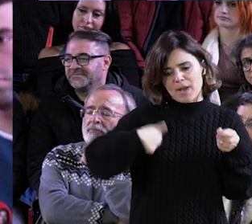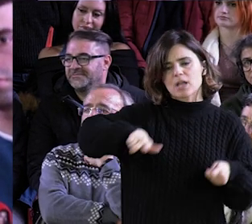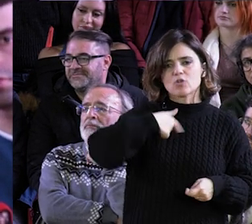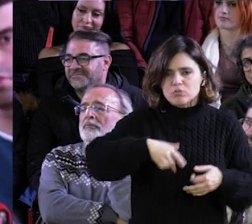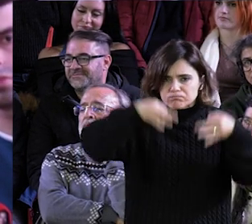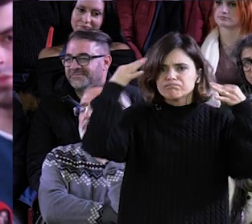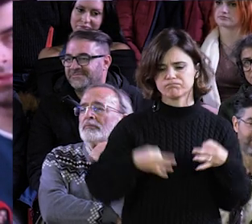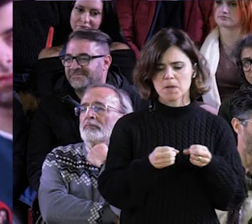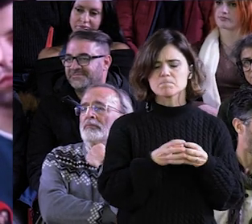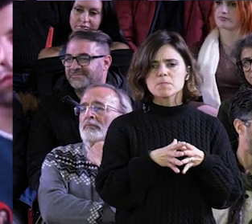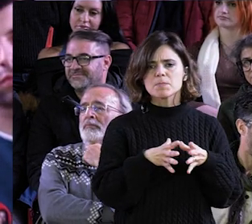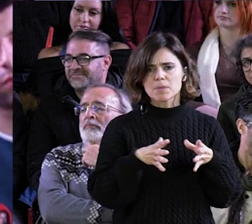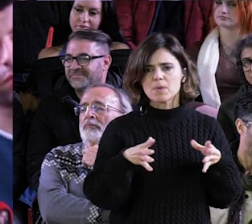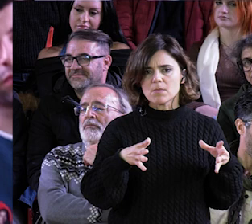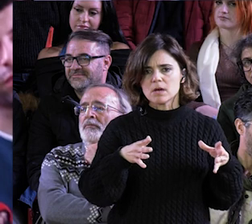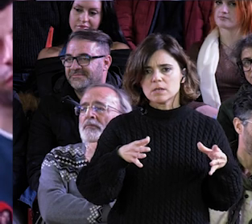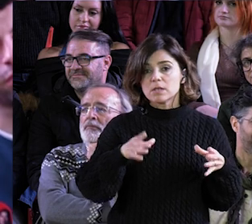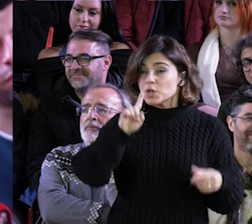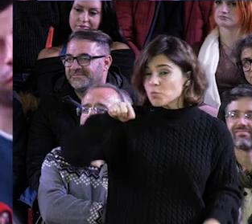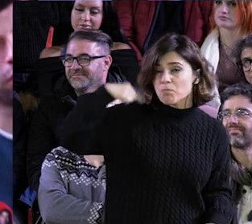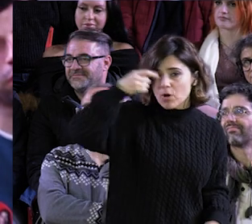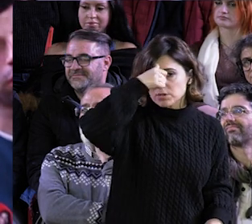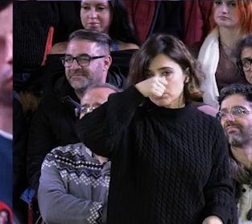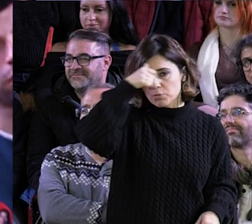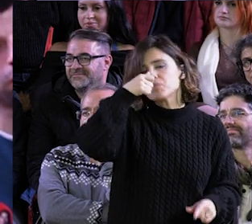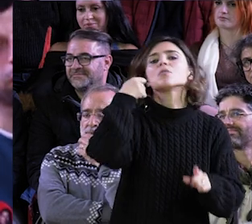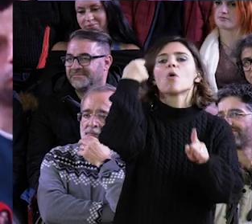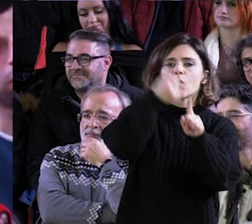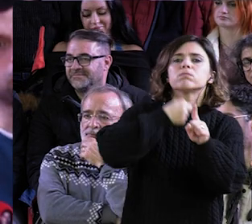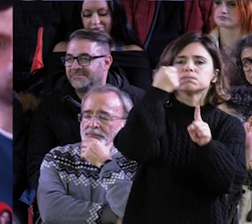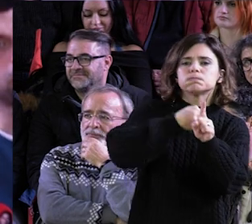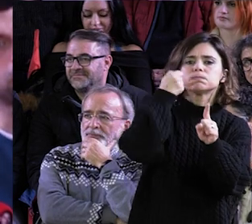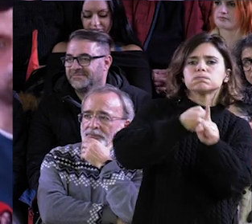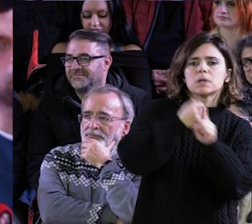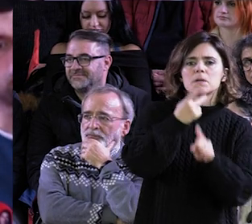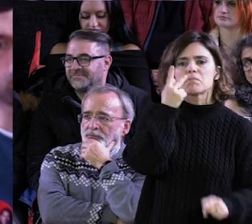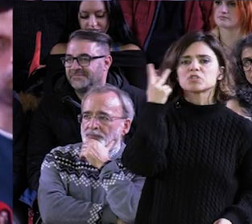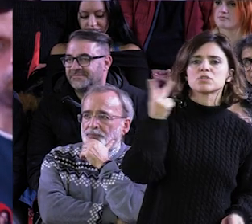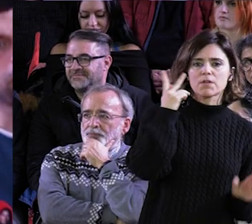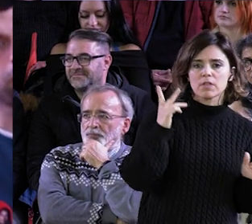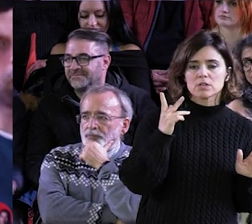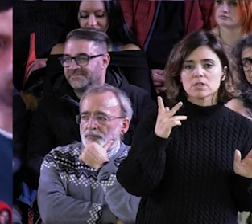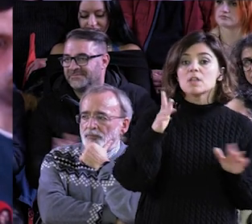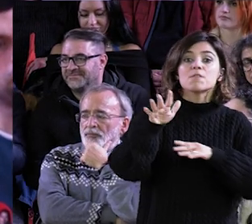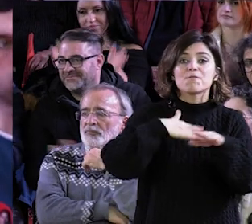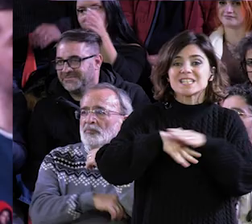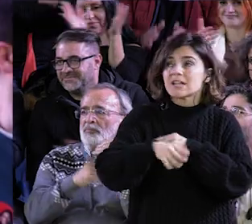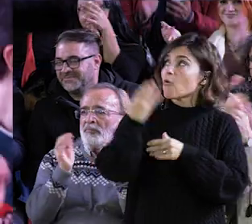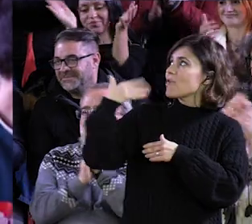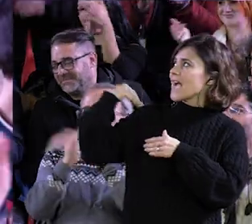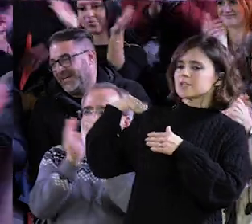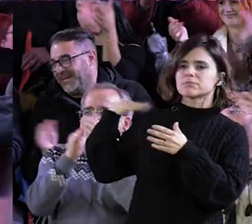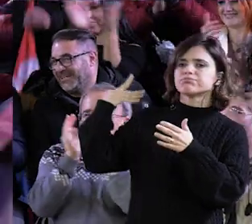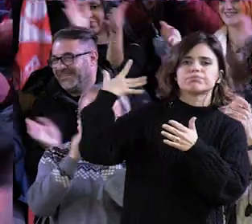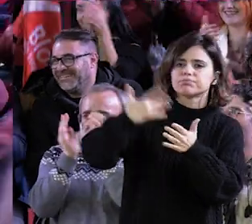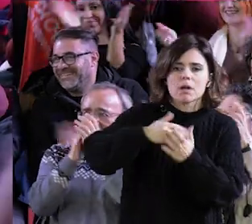com certeza crescer e fazer do próximo domingo a luta que precisamos pelas nossas vidas, de fazer o que não foi feito. Vamos.